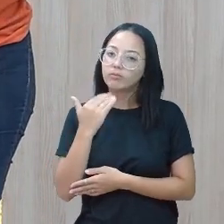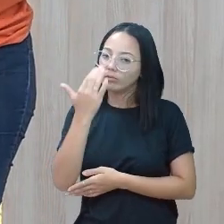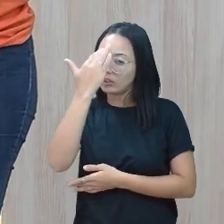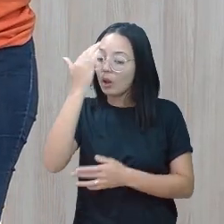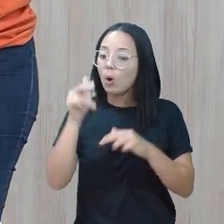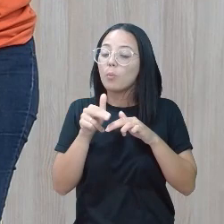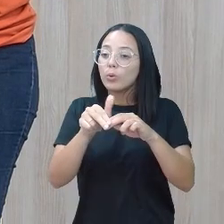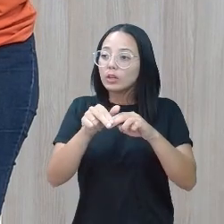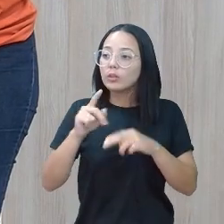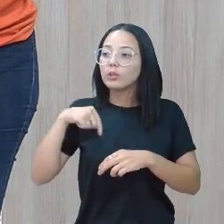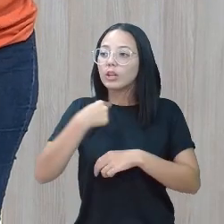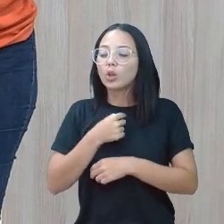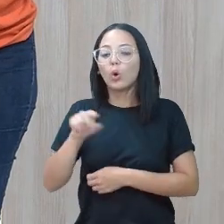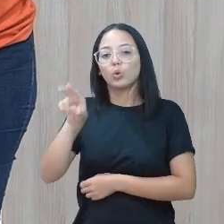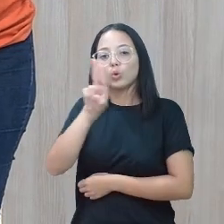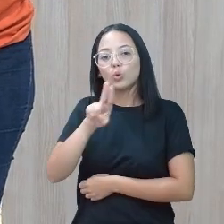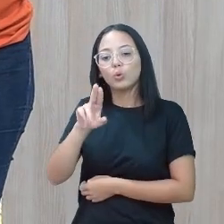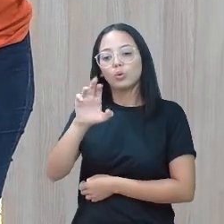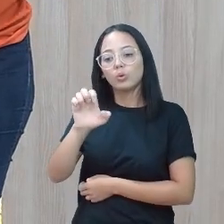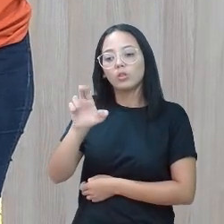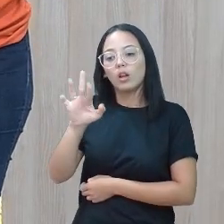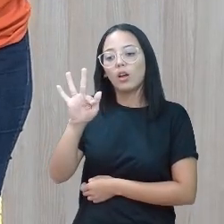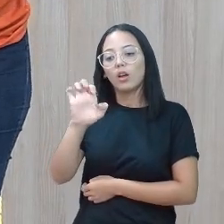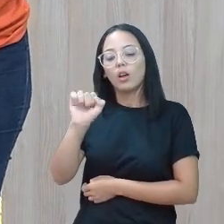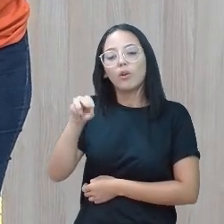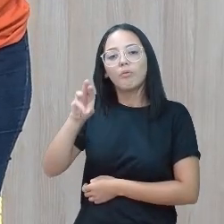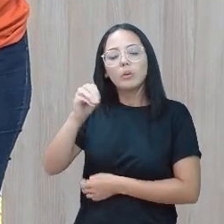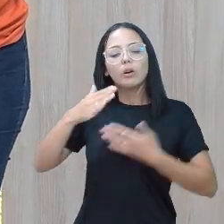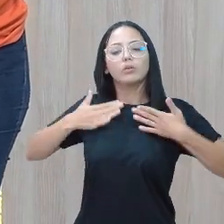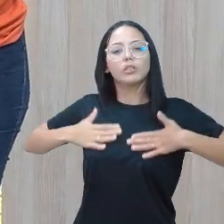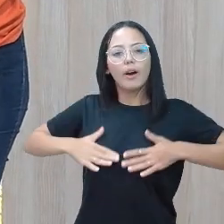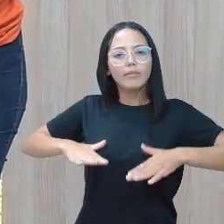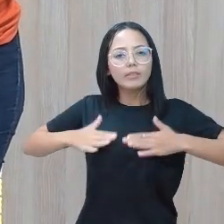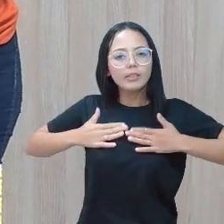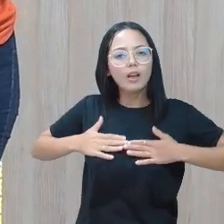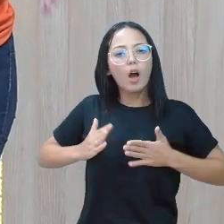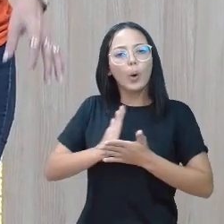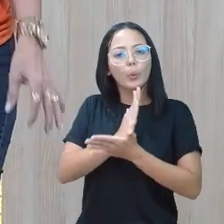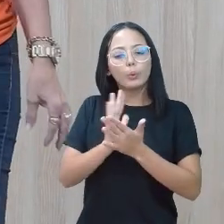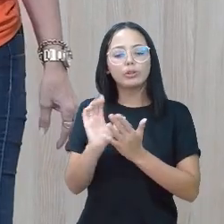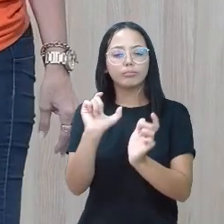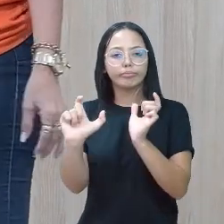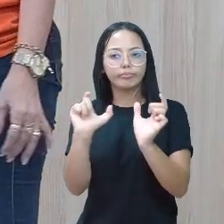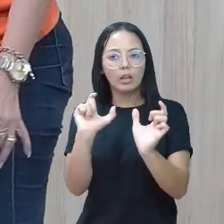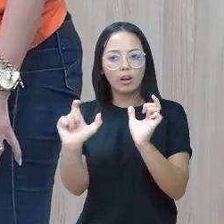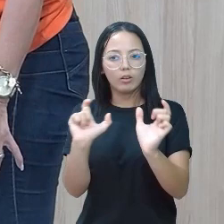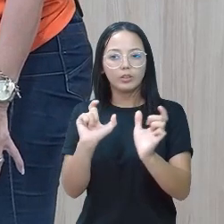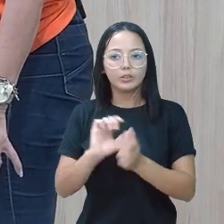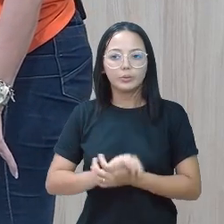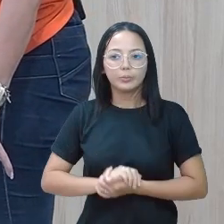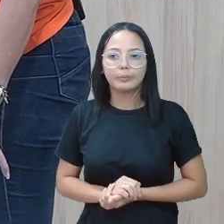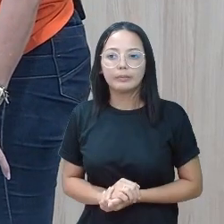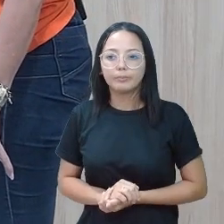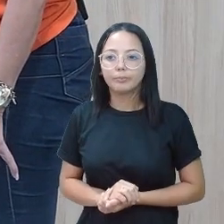é por isso que a gente usa o eufemismo, para poder suavizar certas palavras.